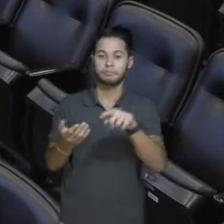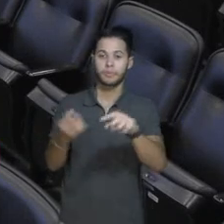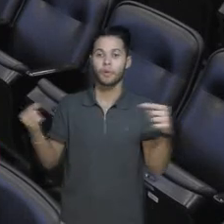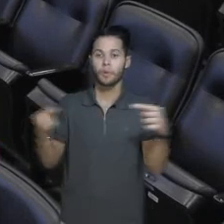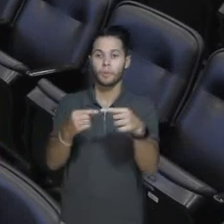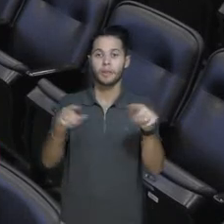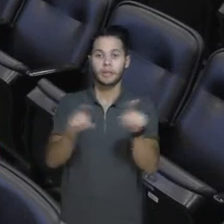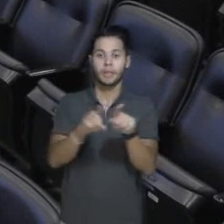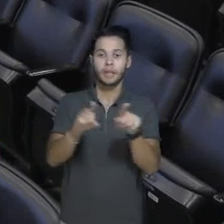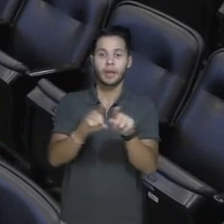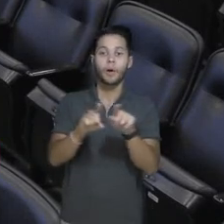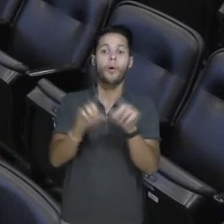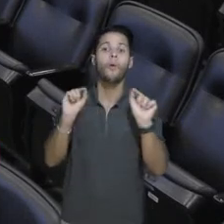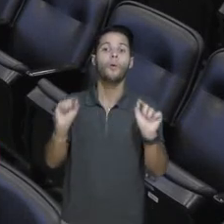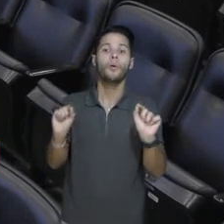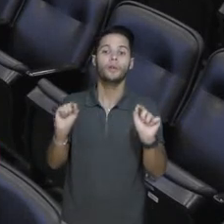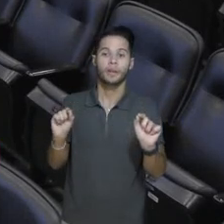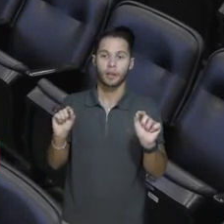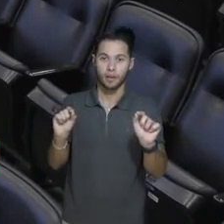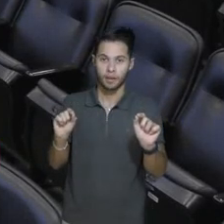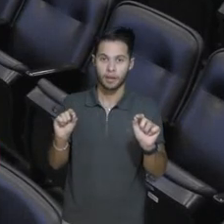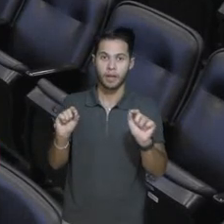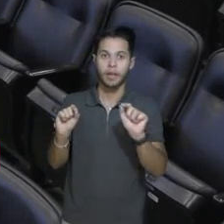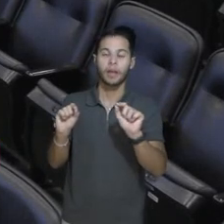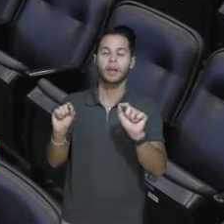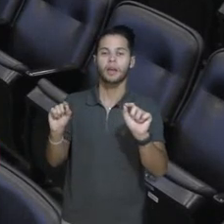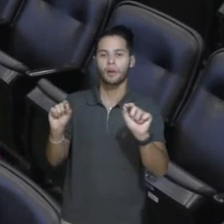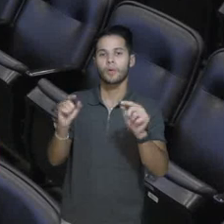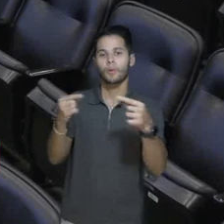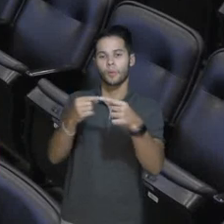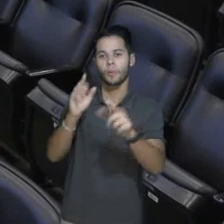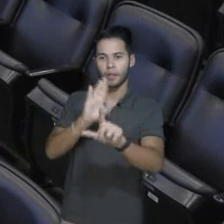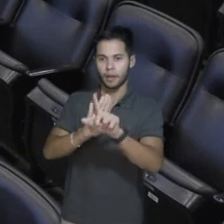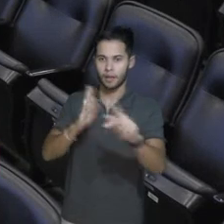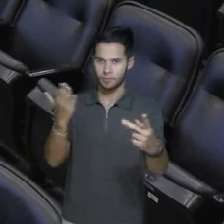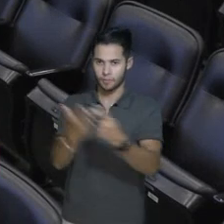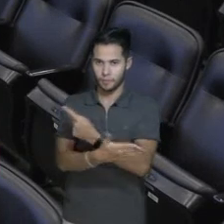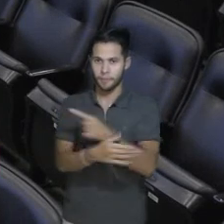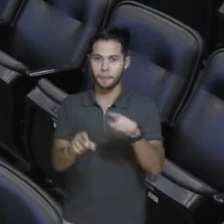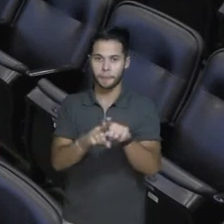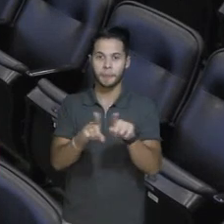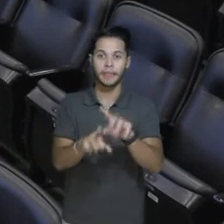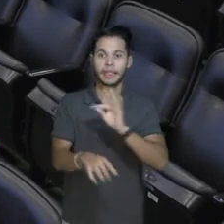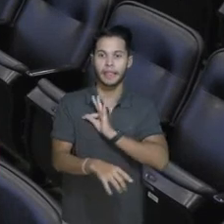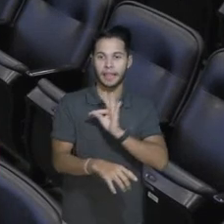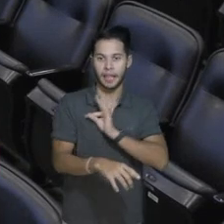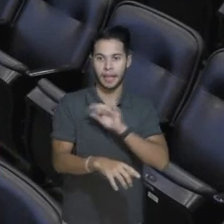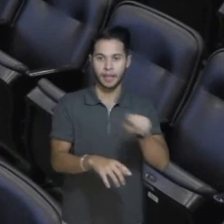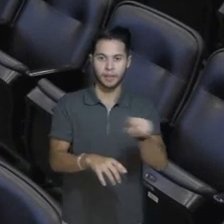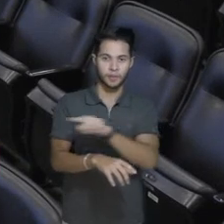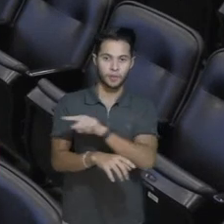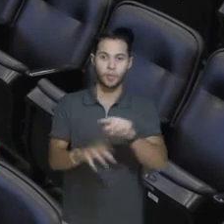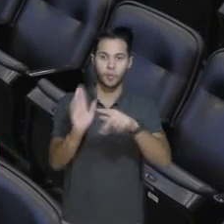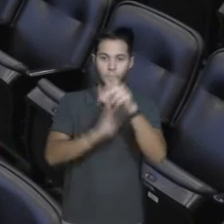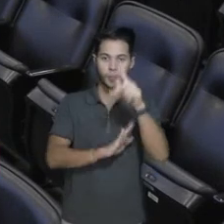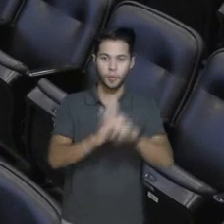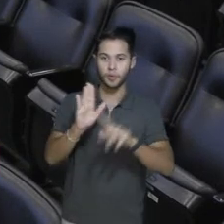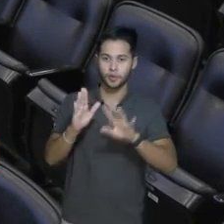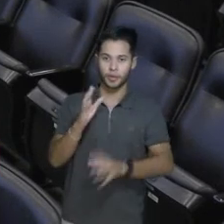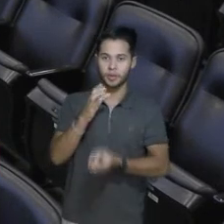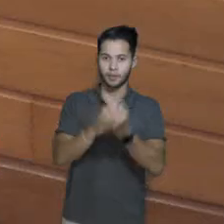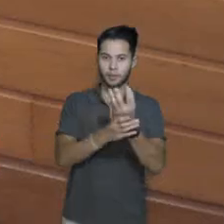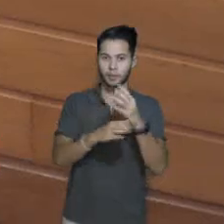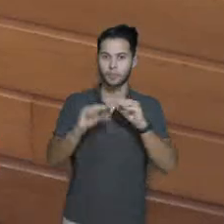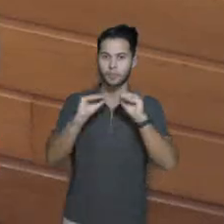uma administração séria e legal como tá acontecendo só tô enchendo o saco do Teco PR gente botar isso lá dentro esse projeto que eu acho que vai ser uma